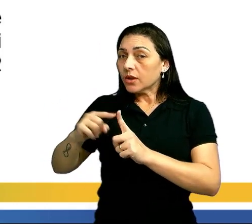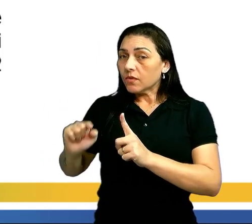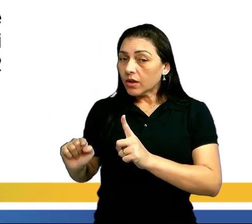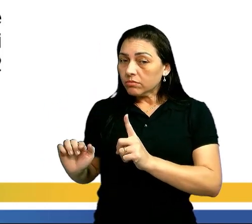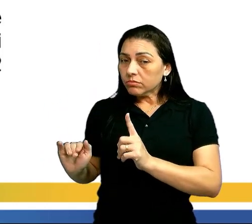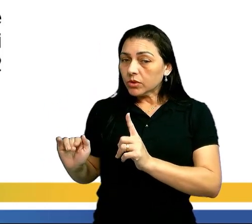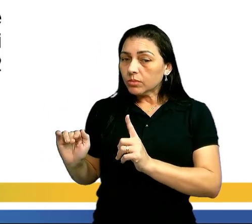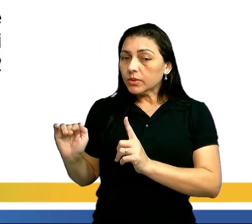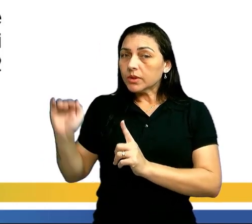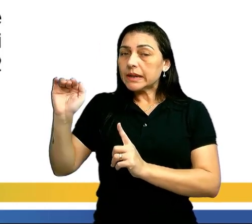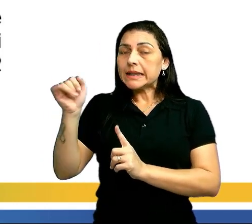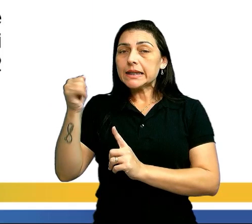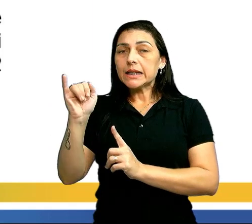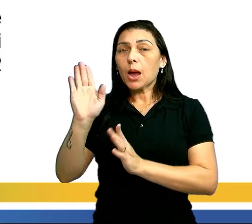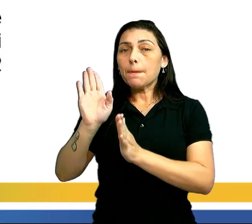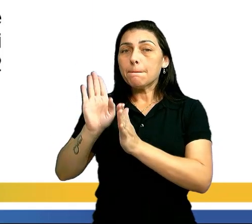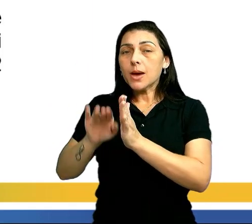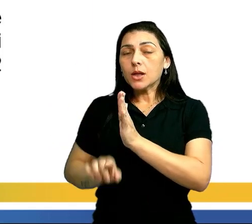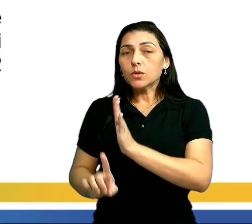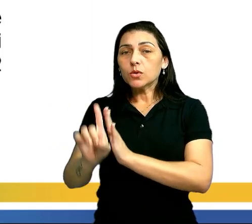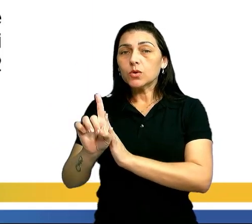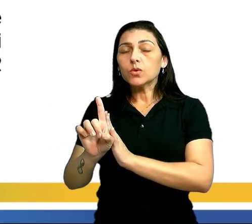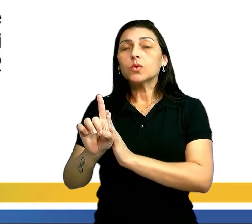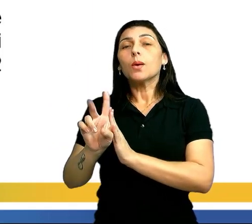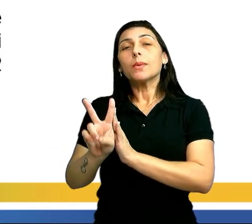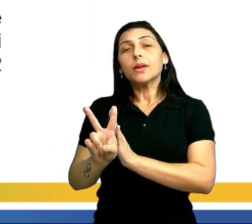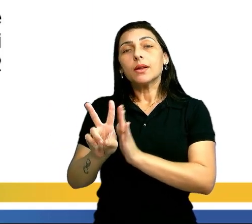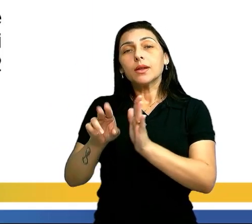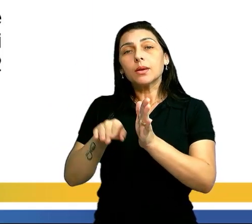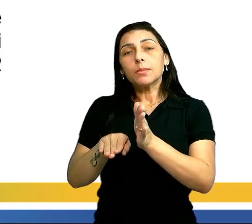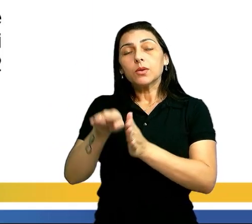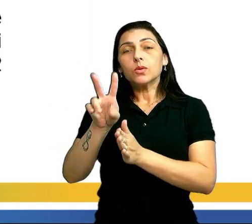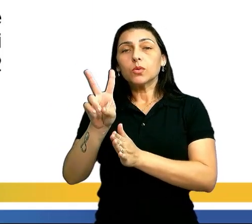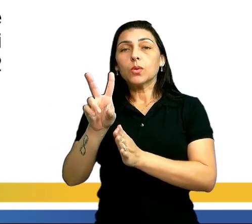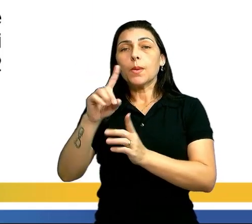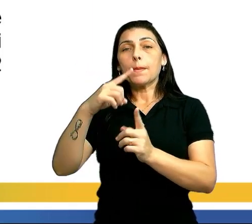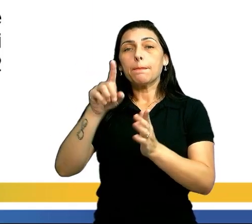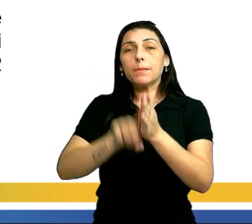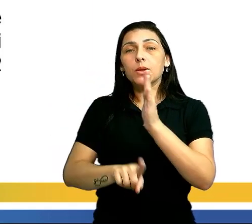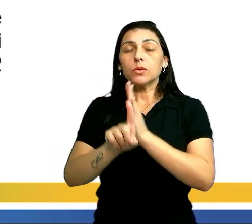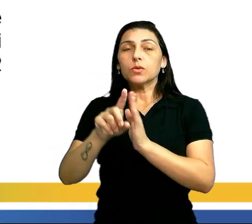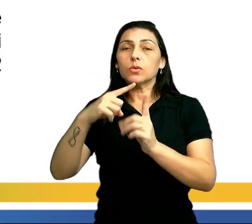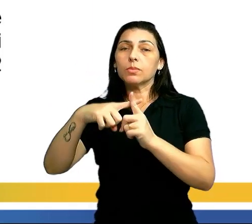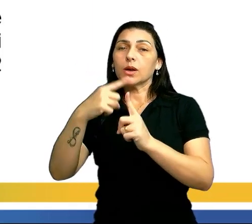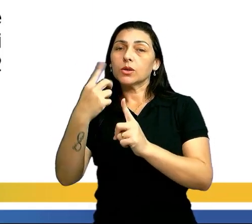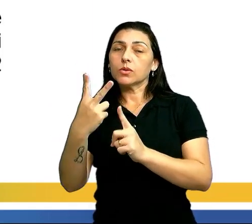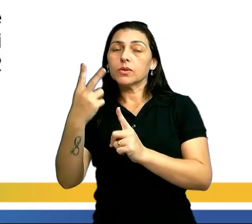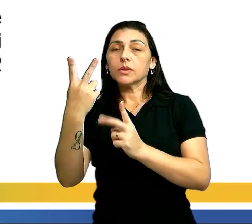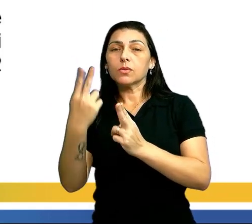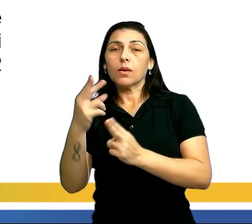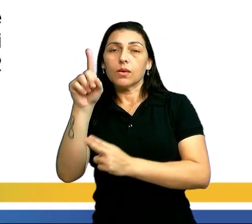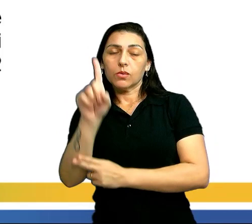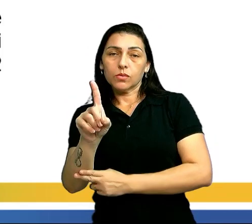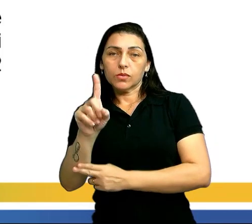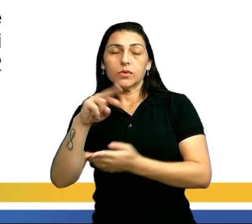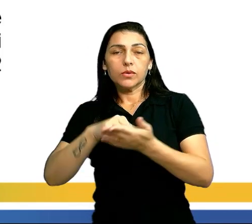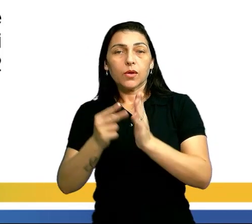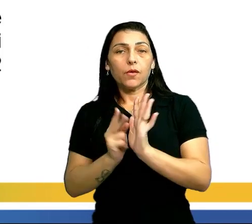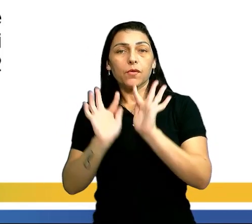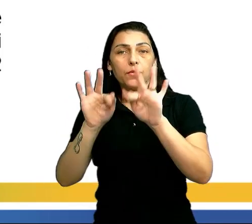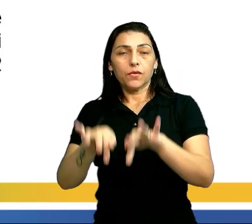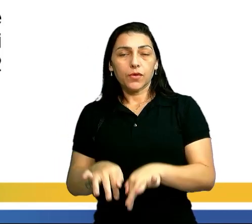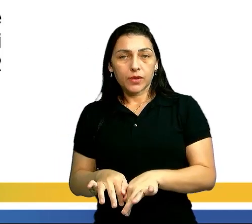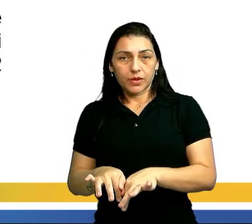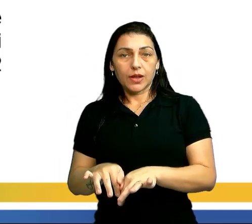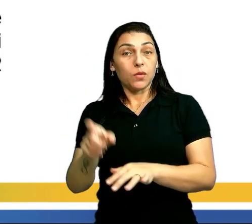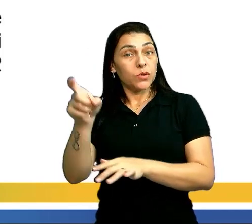aumentando. Isso, o valor que era menos 1, aumentou 2 unidades. Então, menos 1 mais 2 é igual a 1. Isso equivale ao valor final